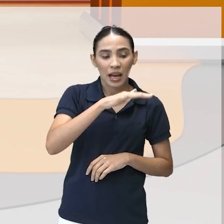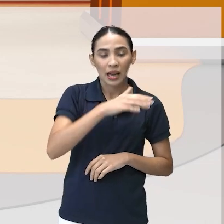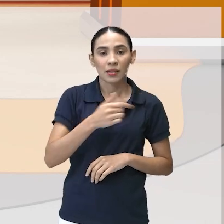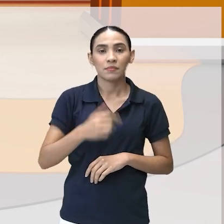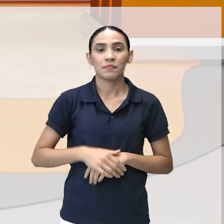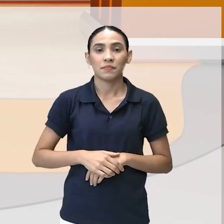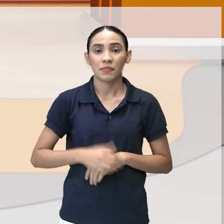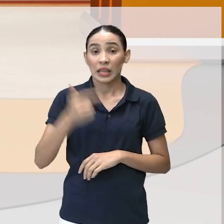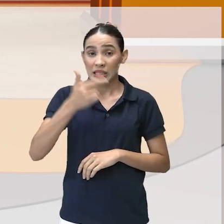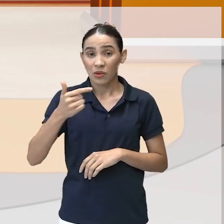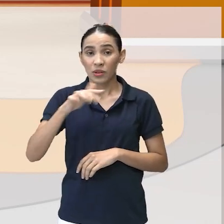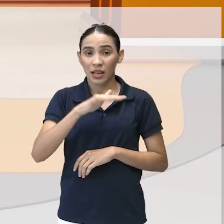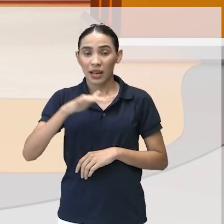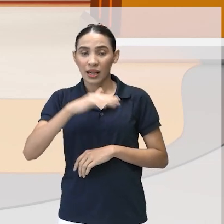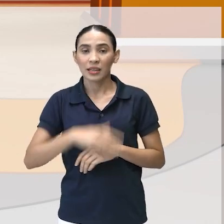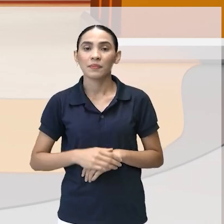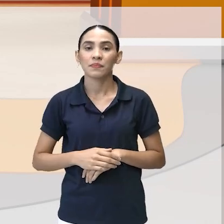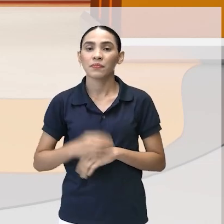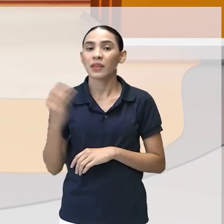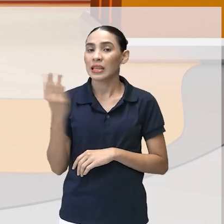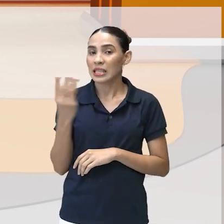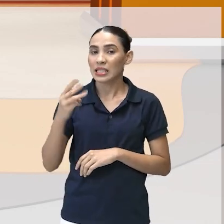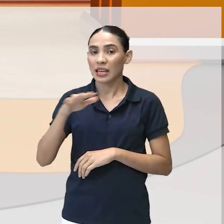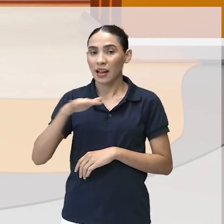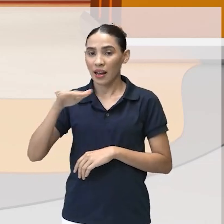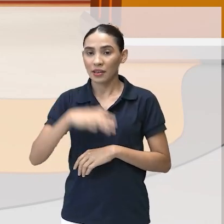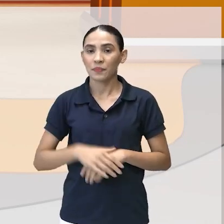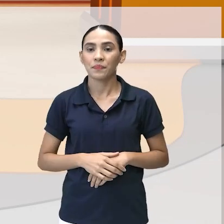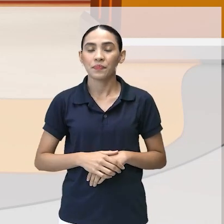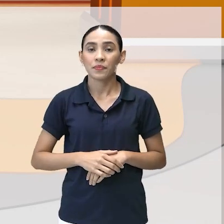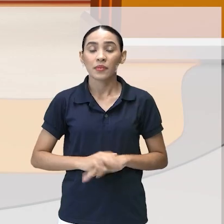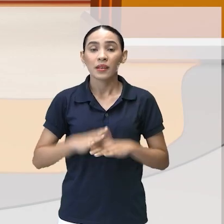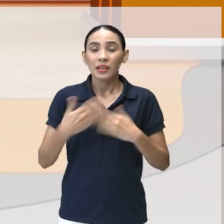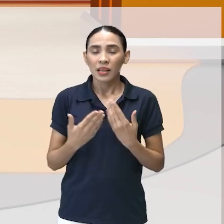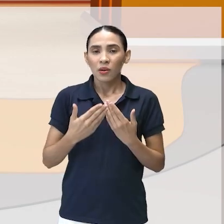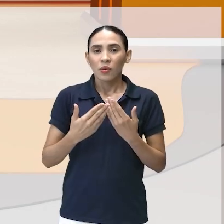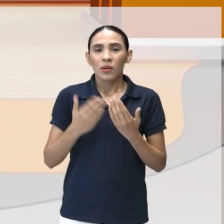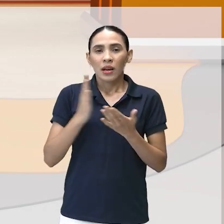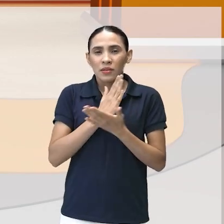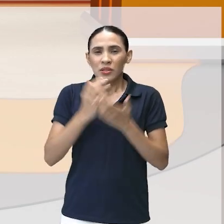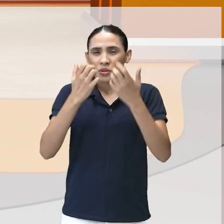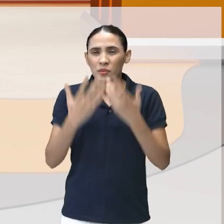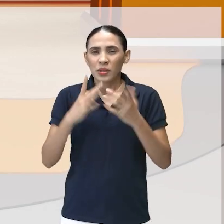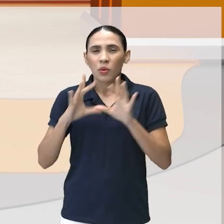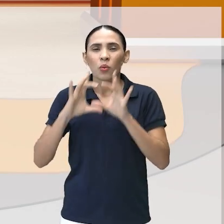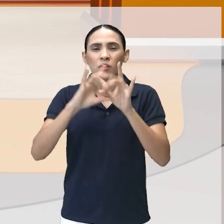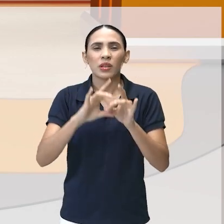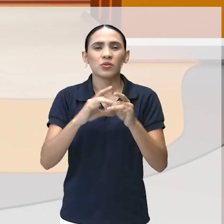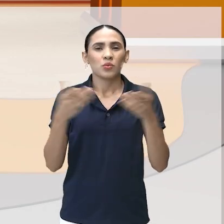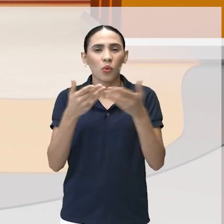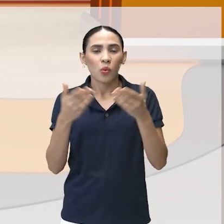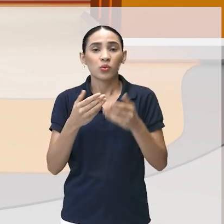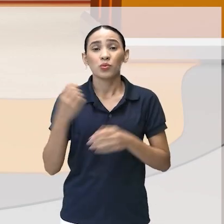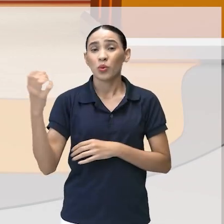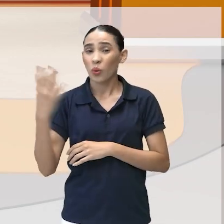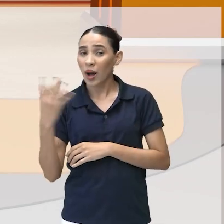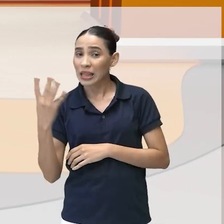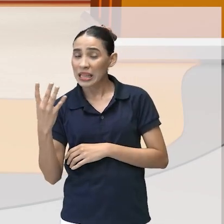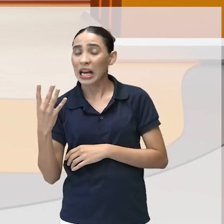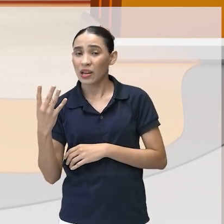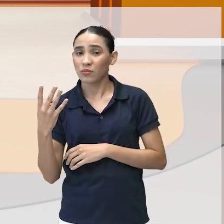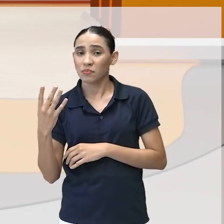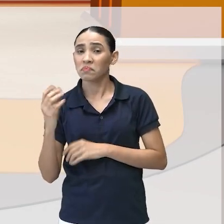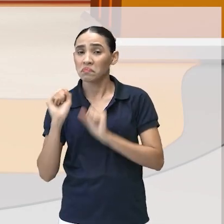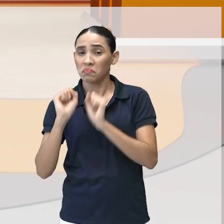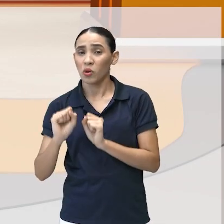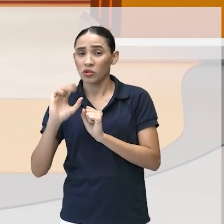o setor secundário e o setor terciário. Muito se fala, no contexto atual, no setor quaternário, certo?